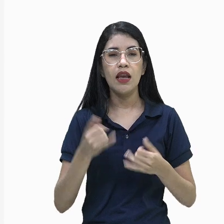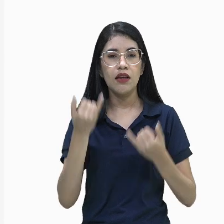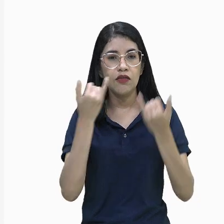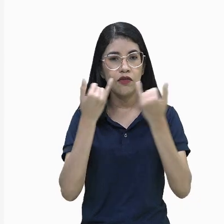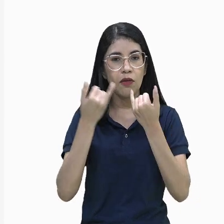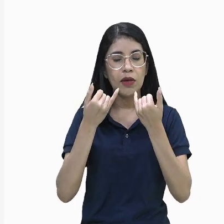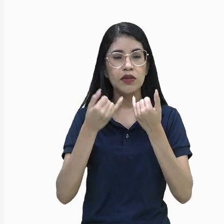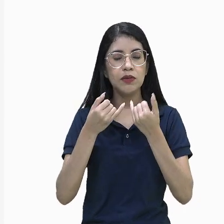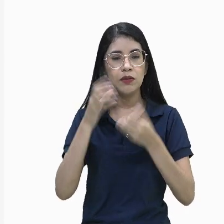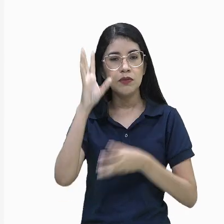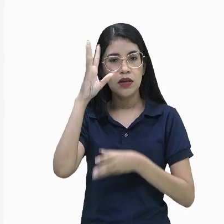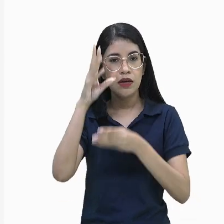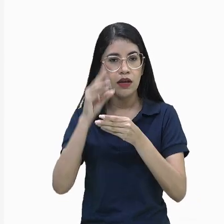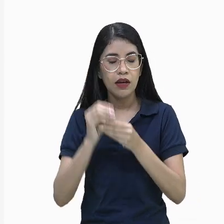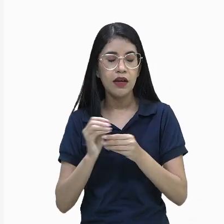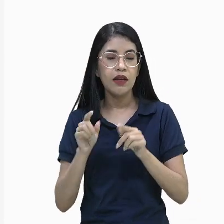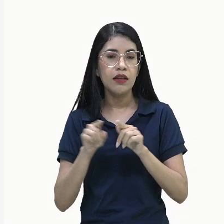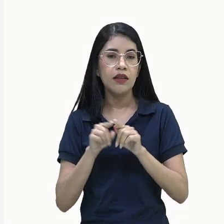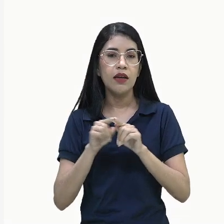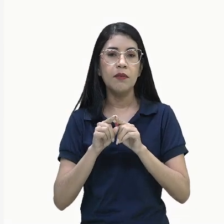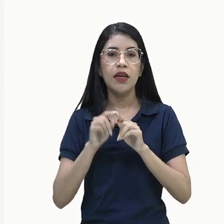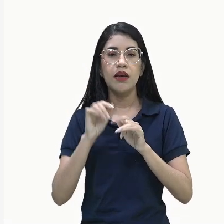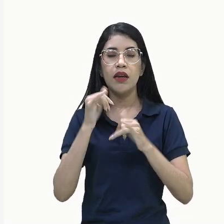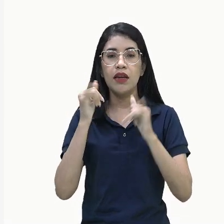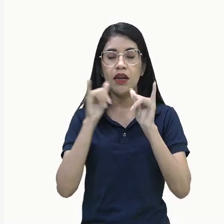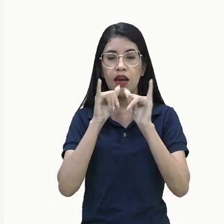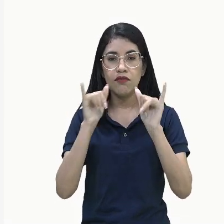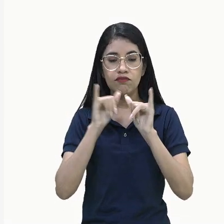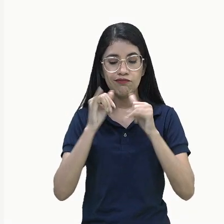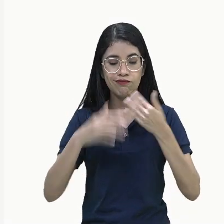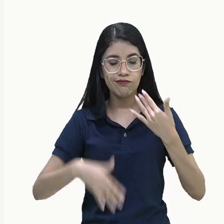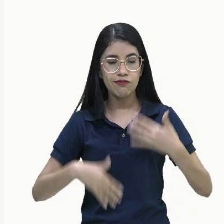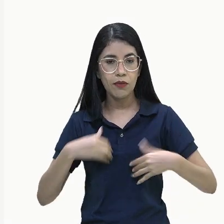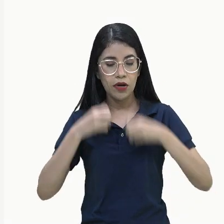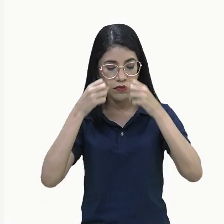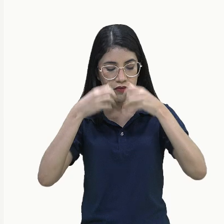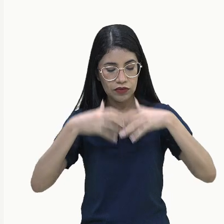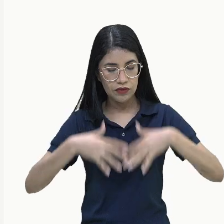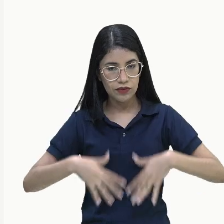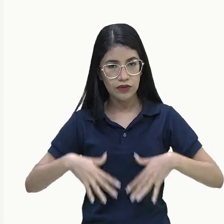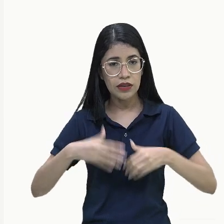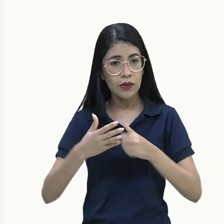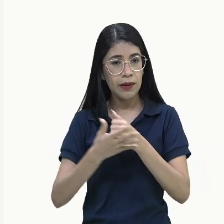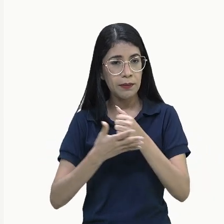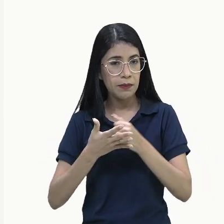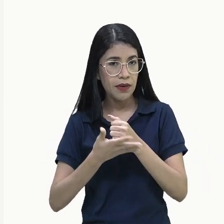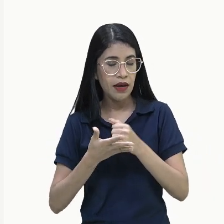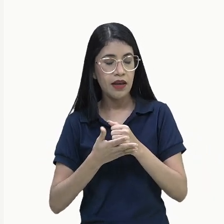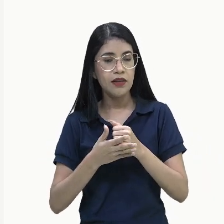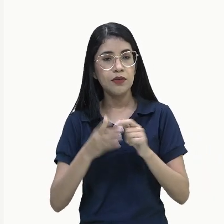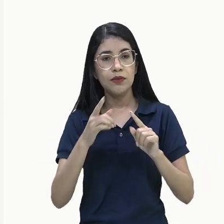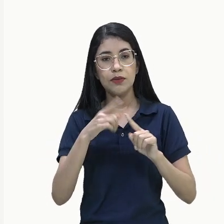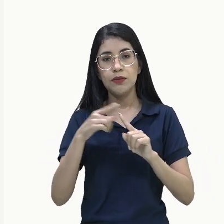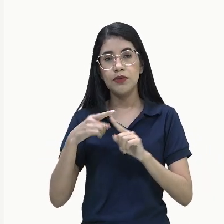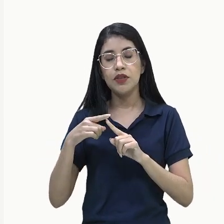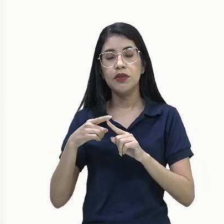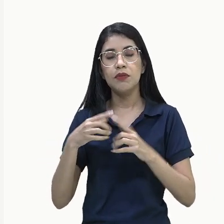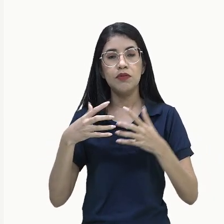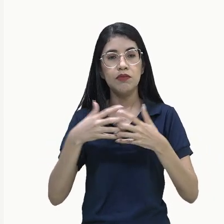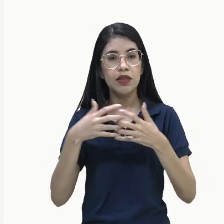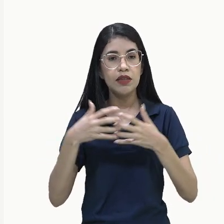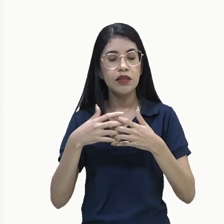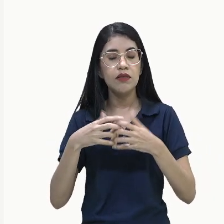e transmitir informações. São funções básicas do tecido nervoso. Ele é o